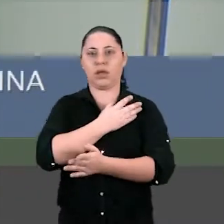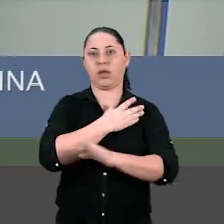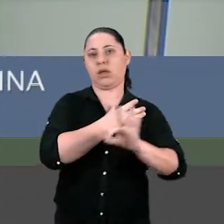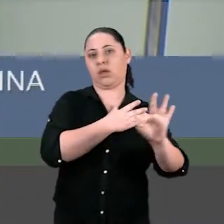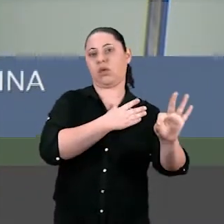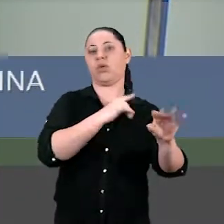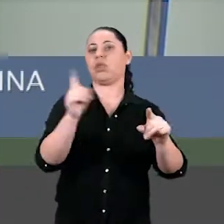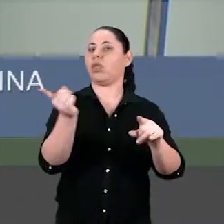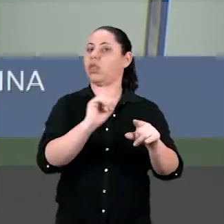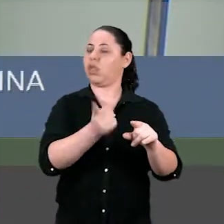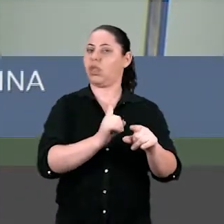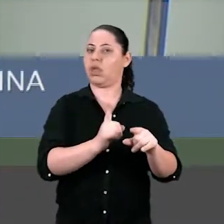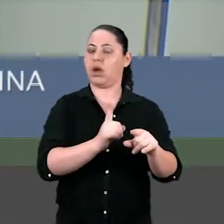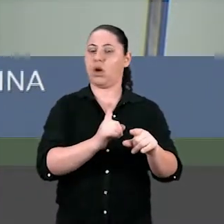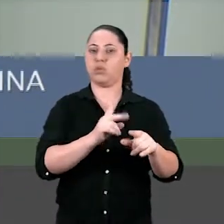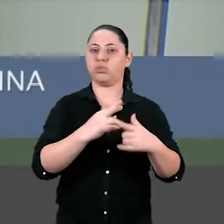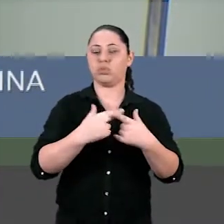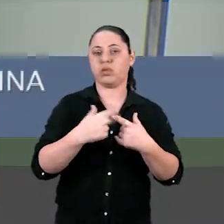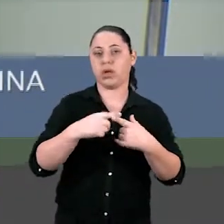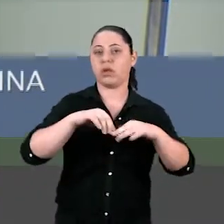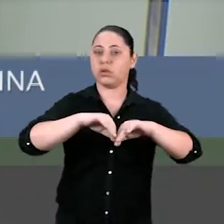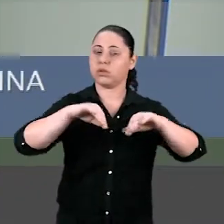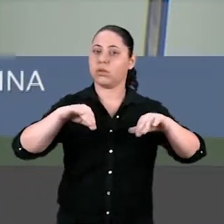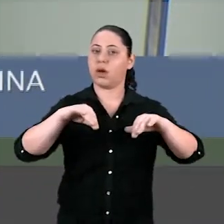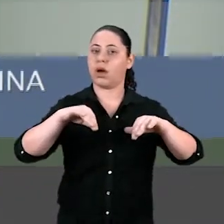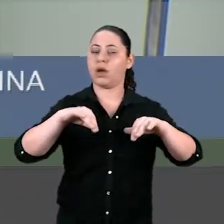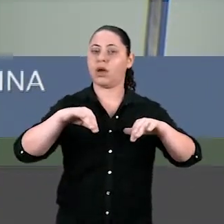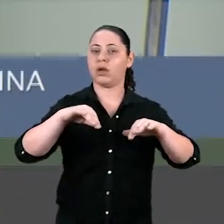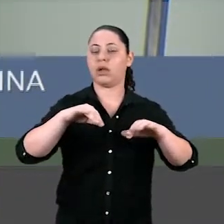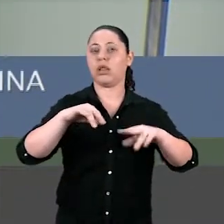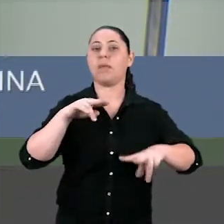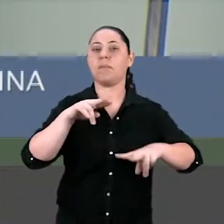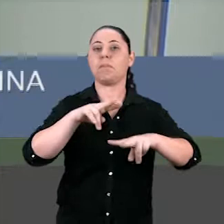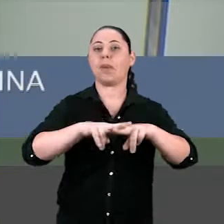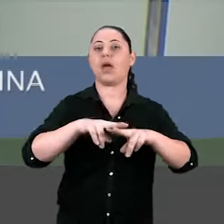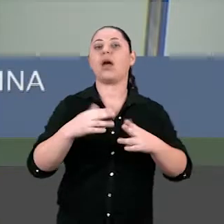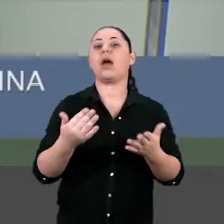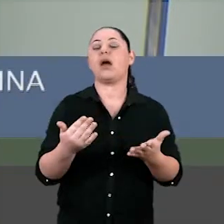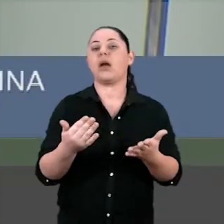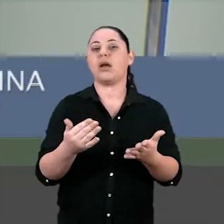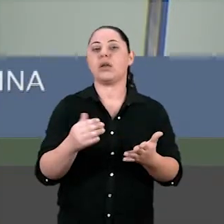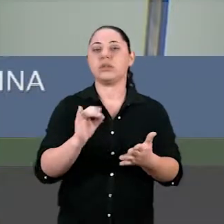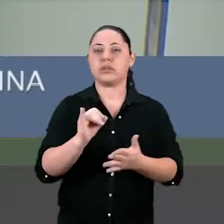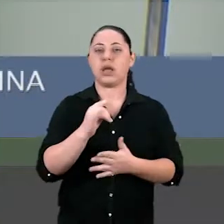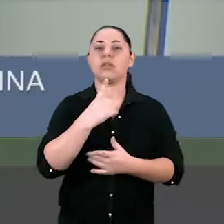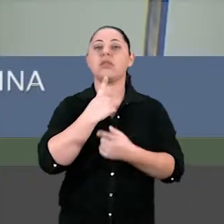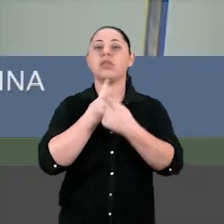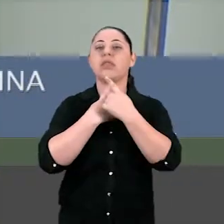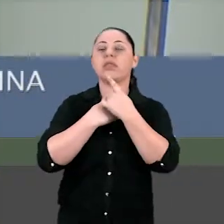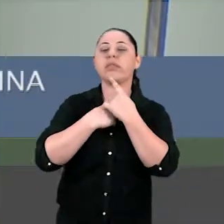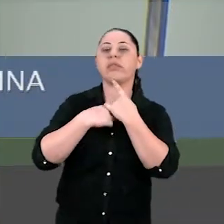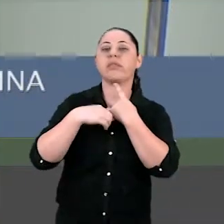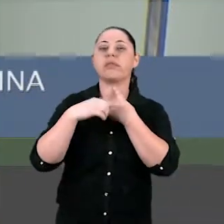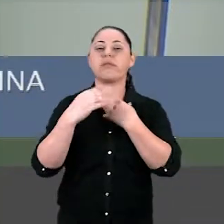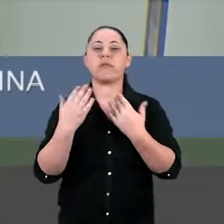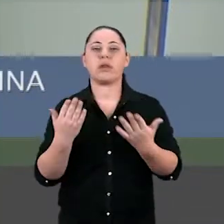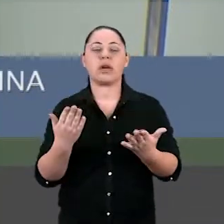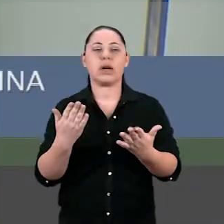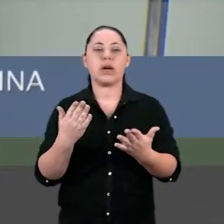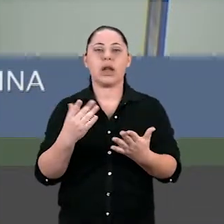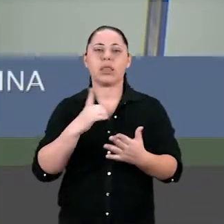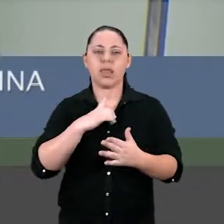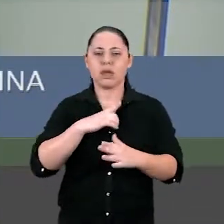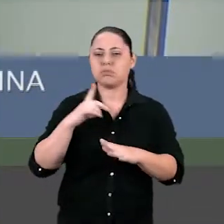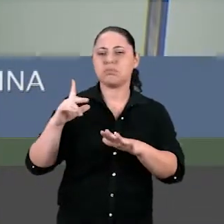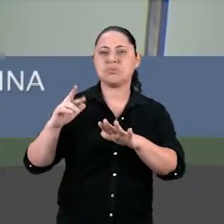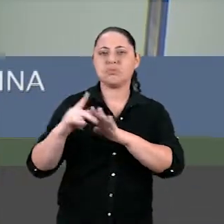estabeleça uma lógica coerente do sistema penal que possa cumprir algum tipo de função, sem que isso seja um desejo que tem outra seara,